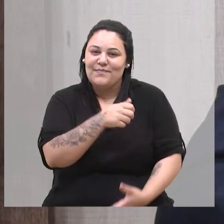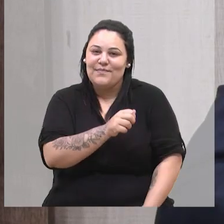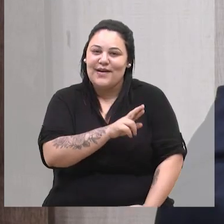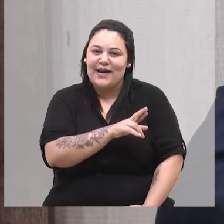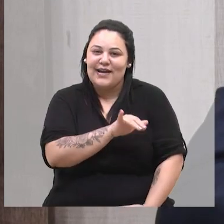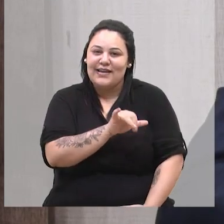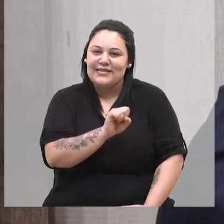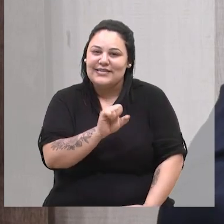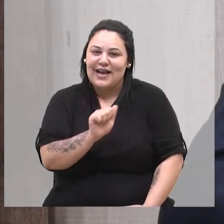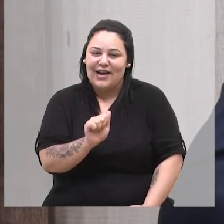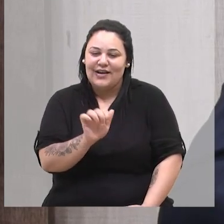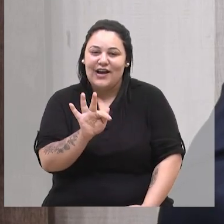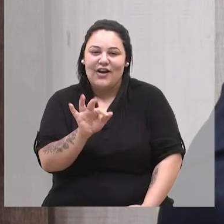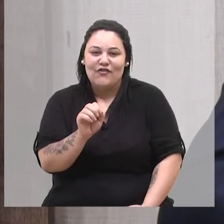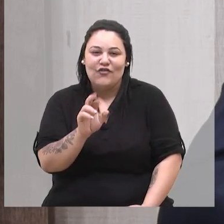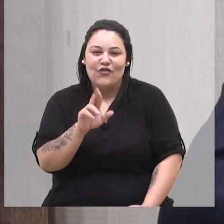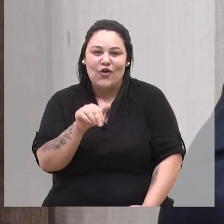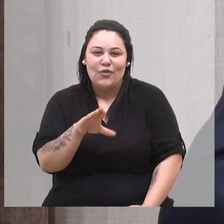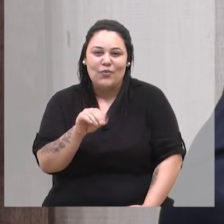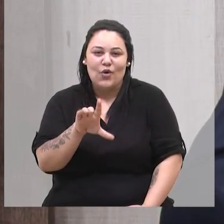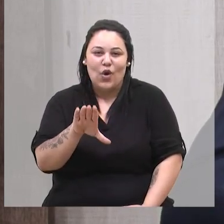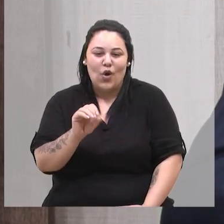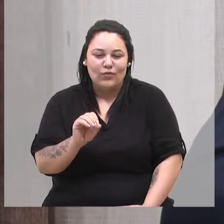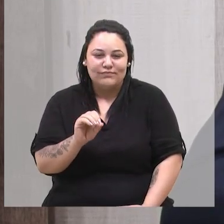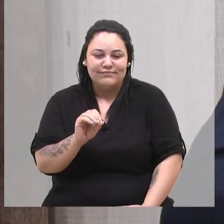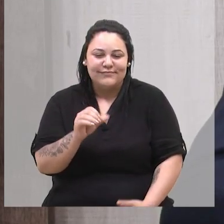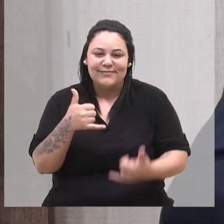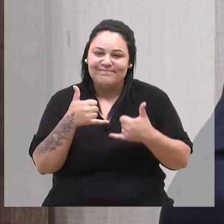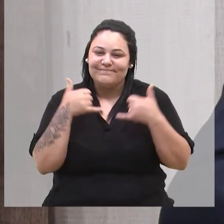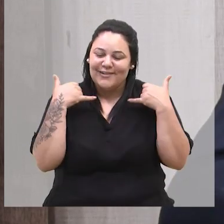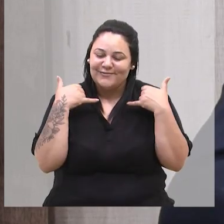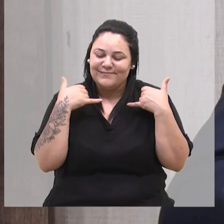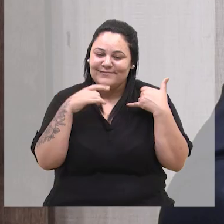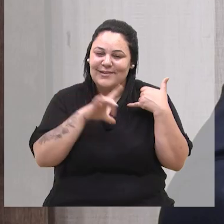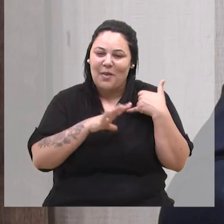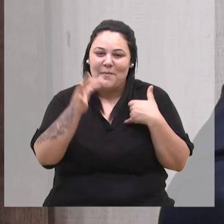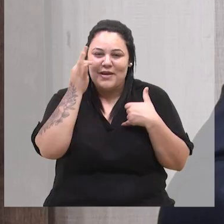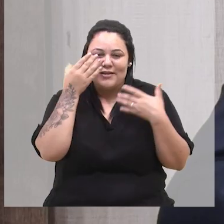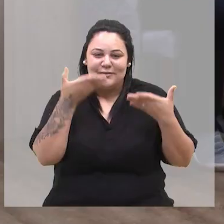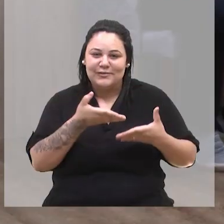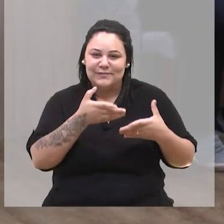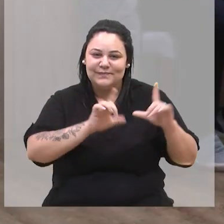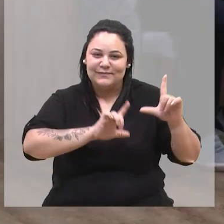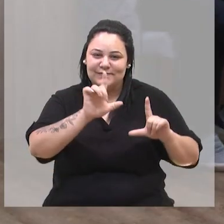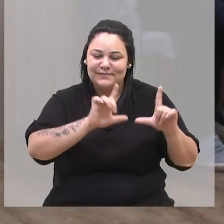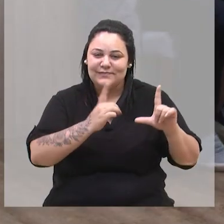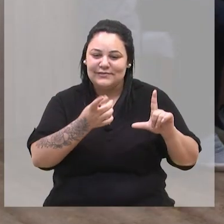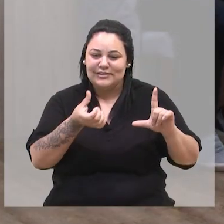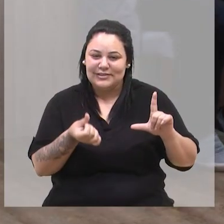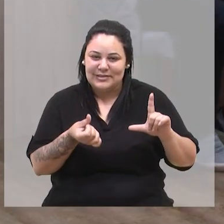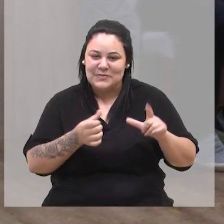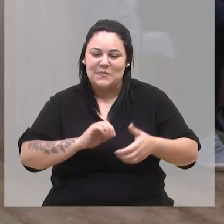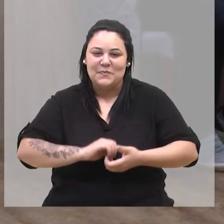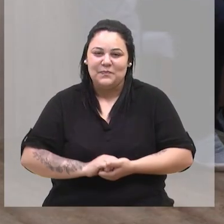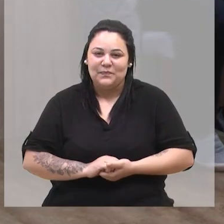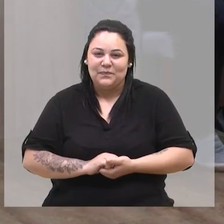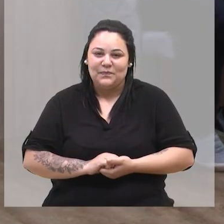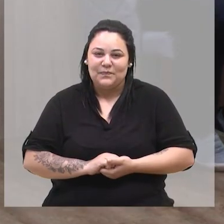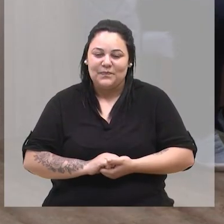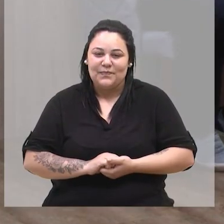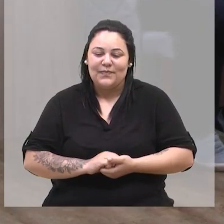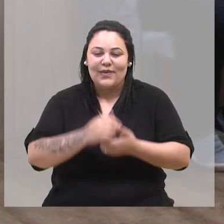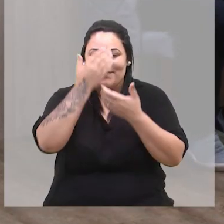Dalla Vecchia. É uma honra tê-la conosco aqui no estúdio da TV Câmara Caxias, canal 16 da Claronet. Muito obrigada